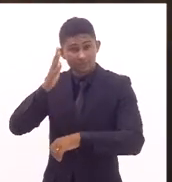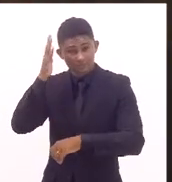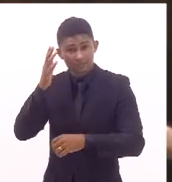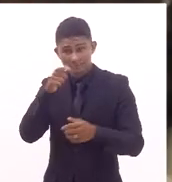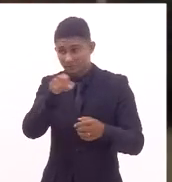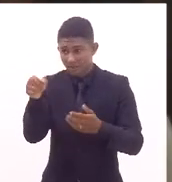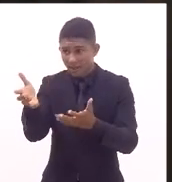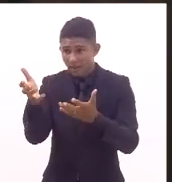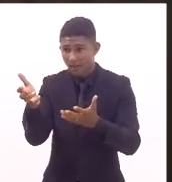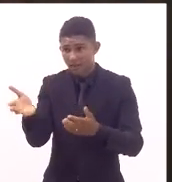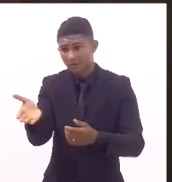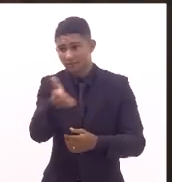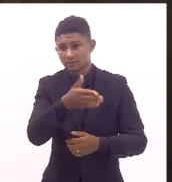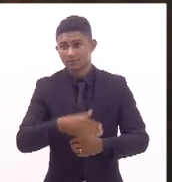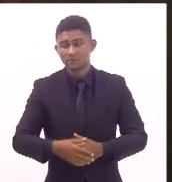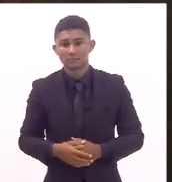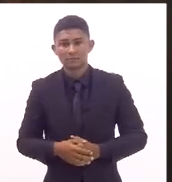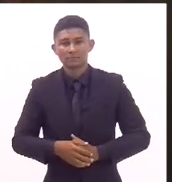lá